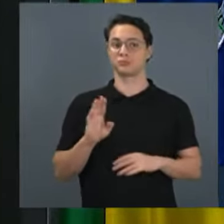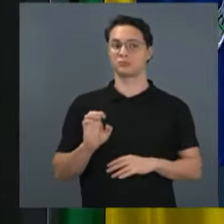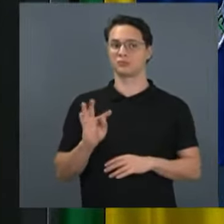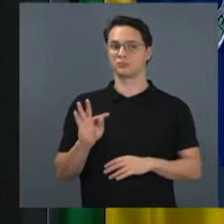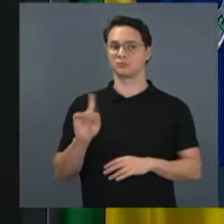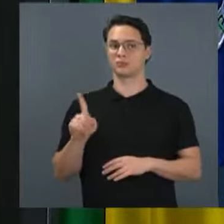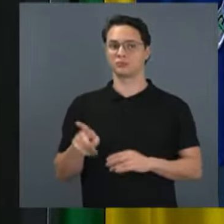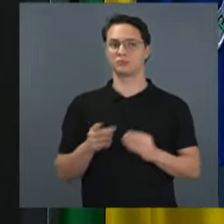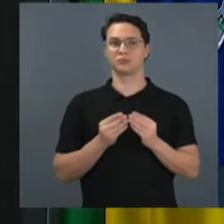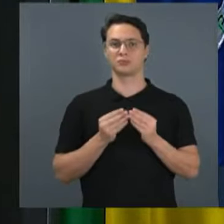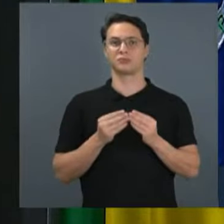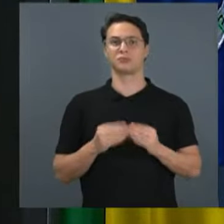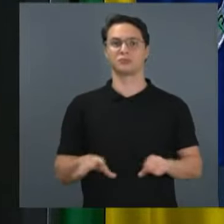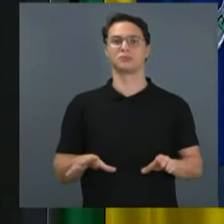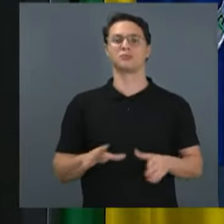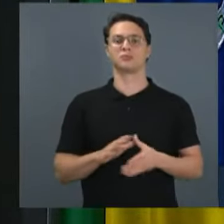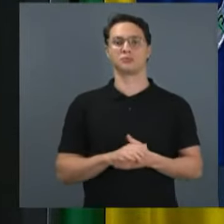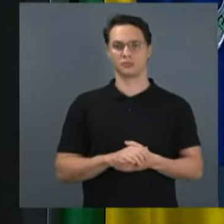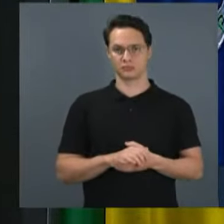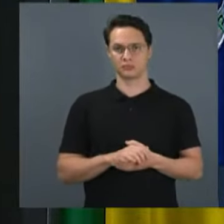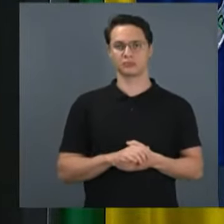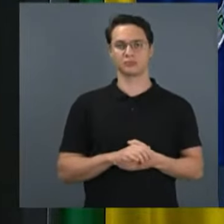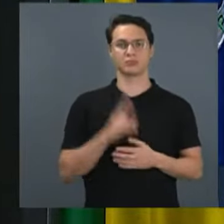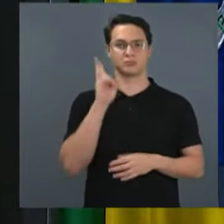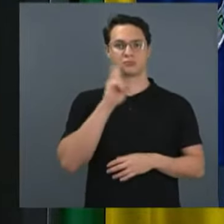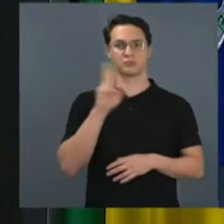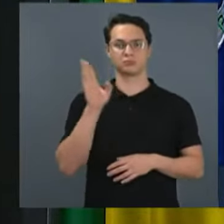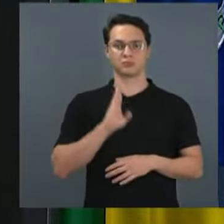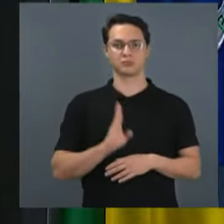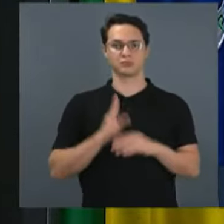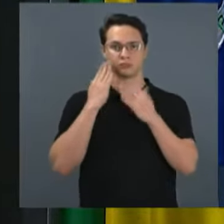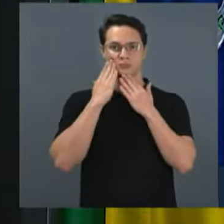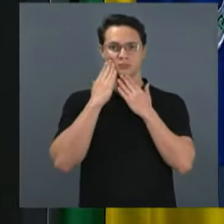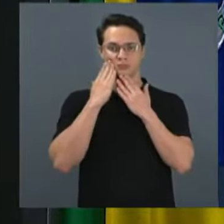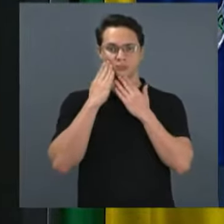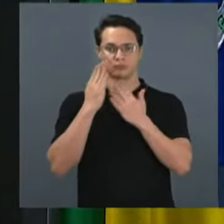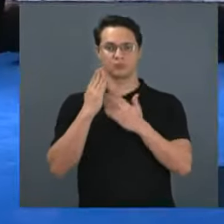desgraça sem precedentes na história do Brasil. Muito obrigado, senhor presidente.